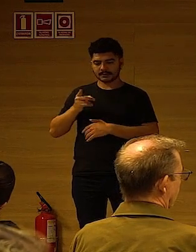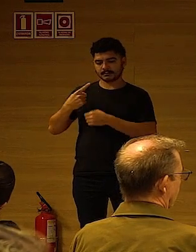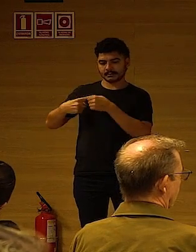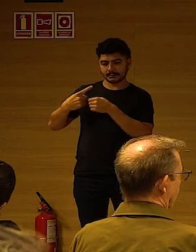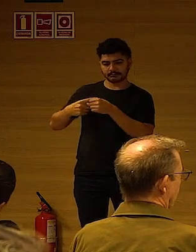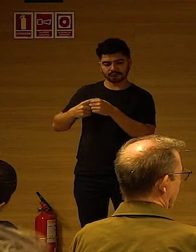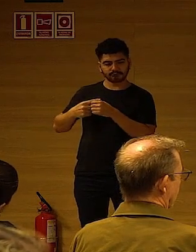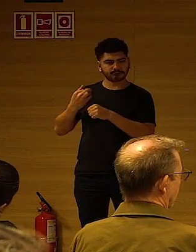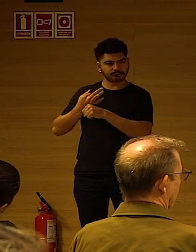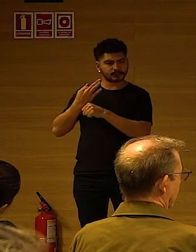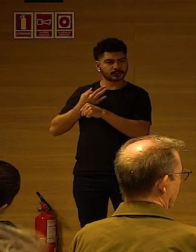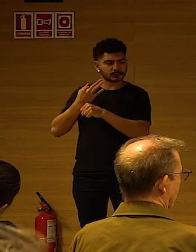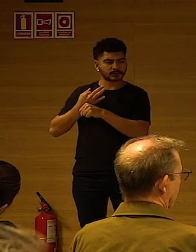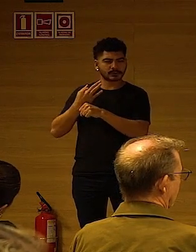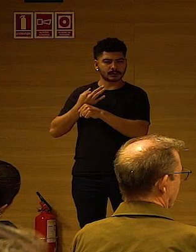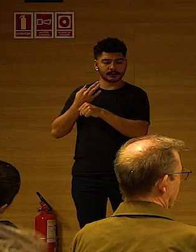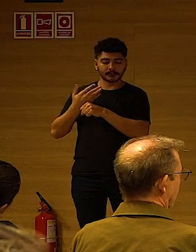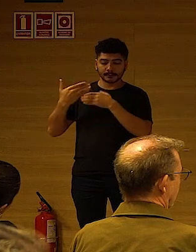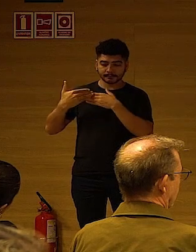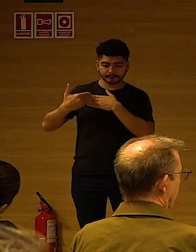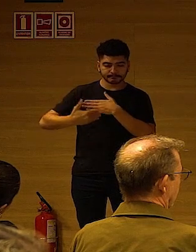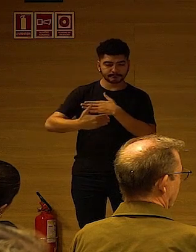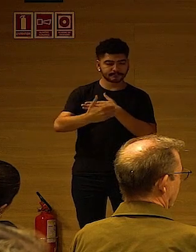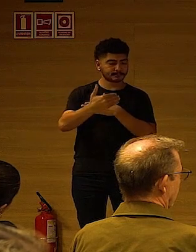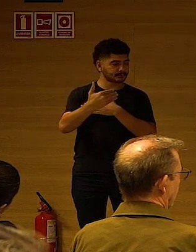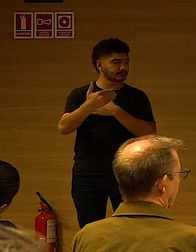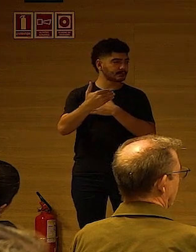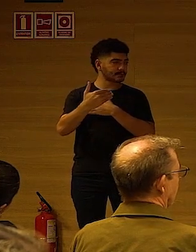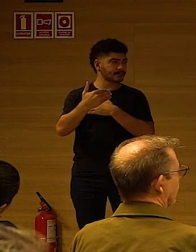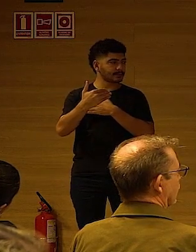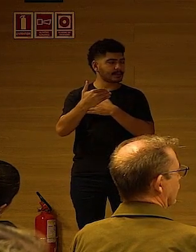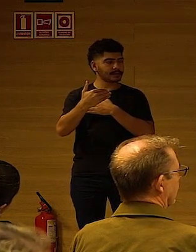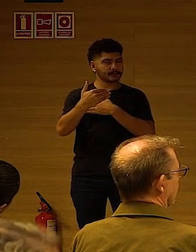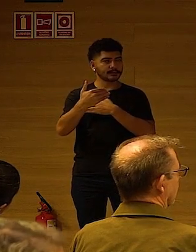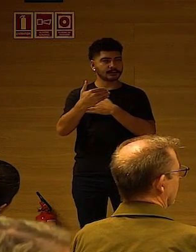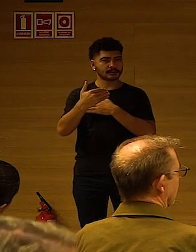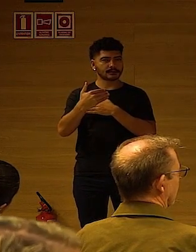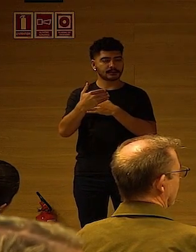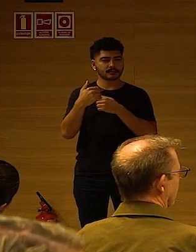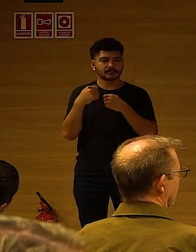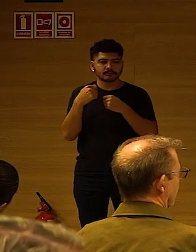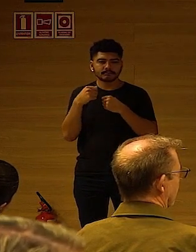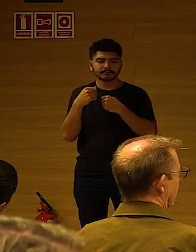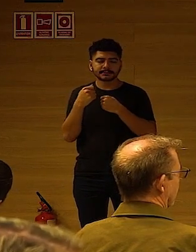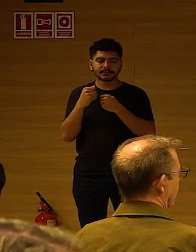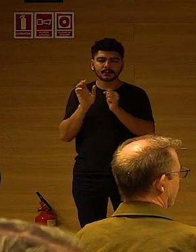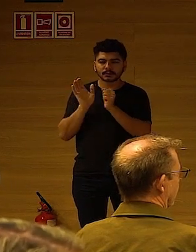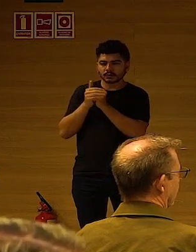E a partir daí eu tive de de me homiziar em São